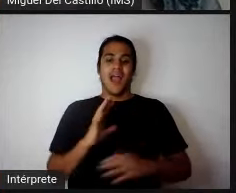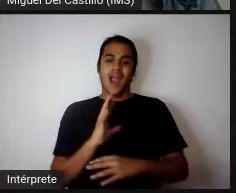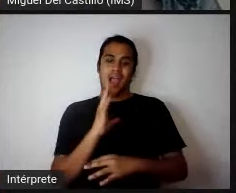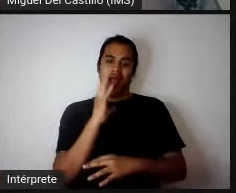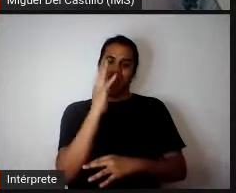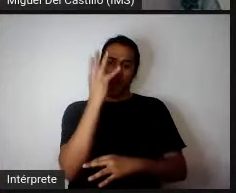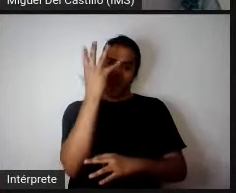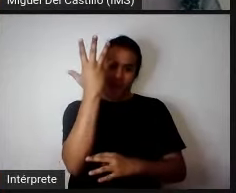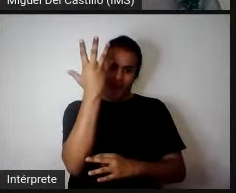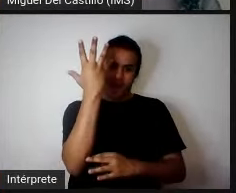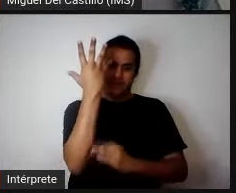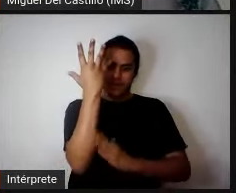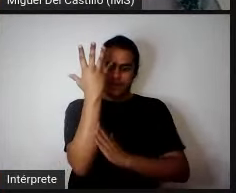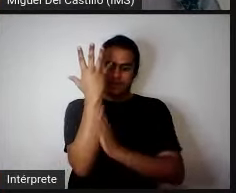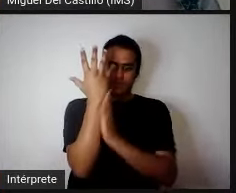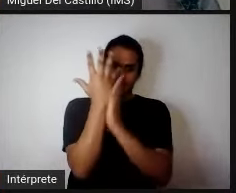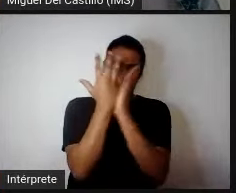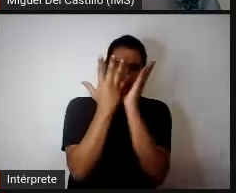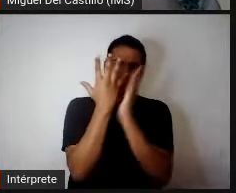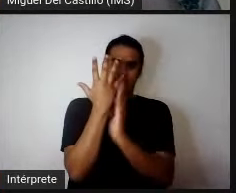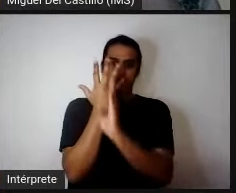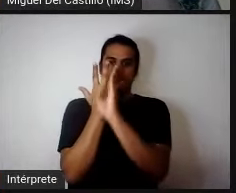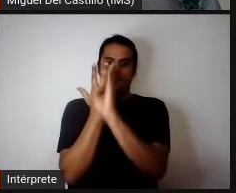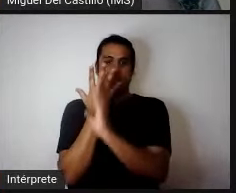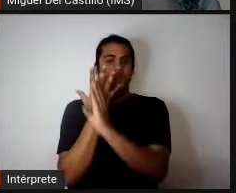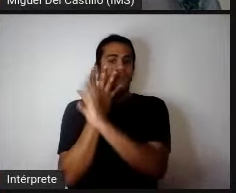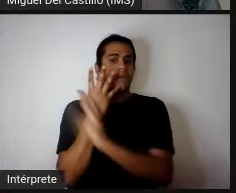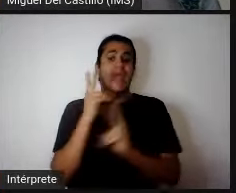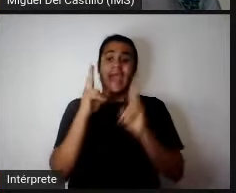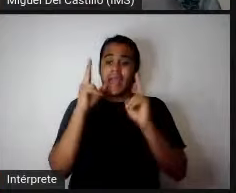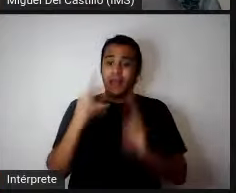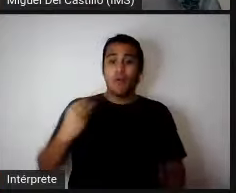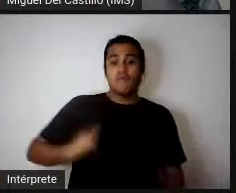ramagens por onde a vida te leva.